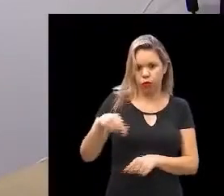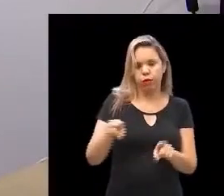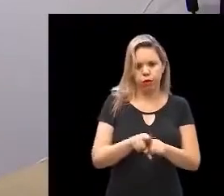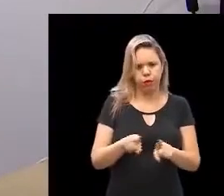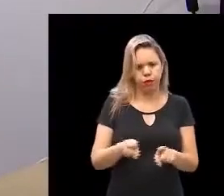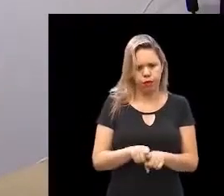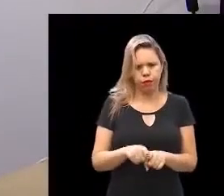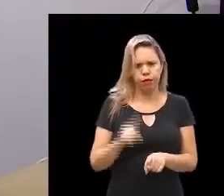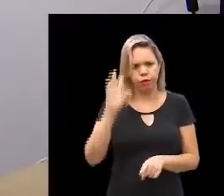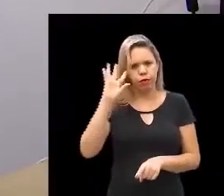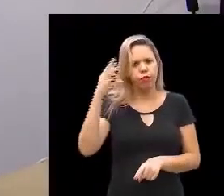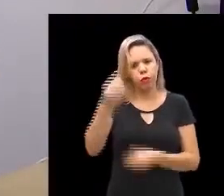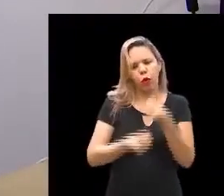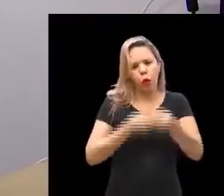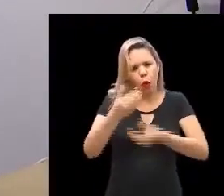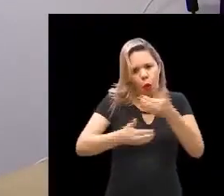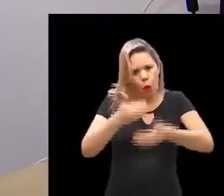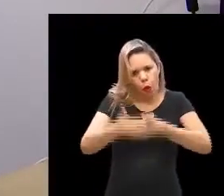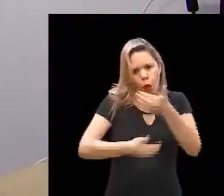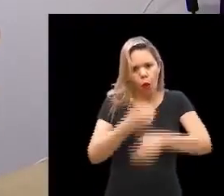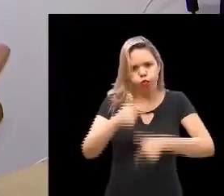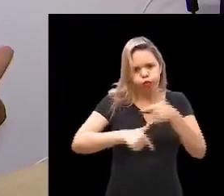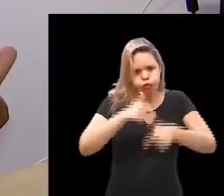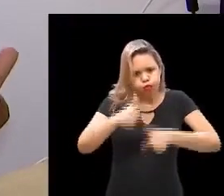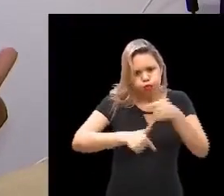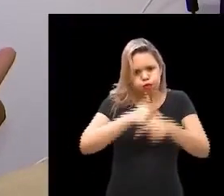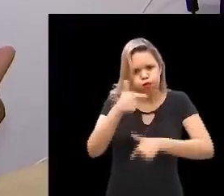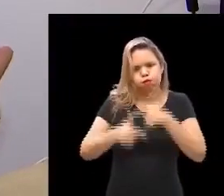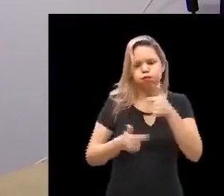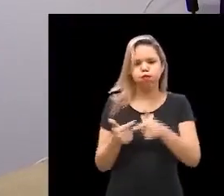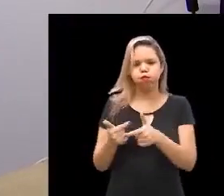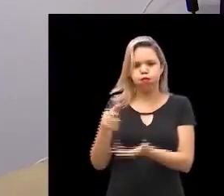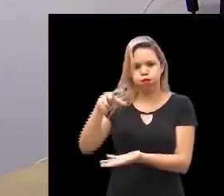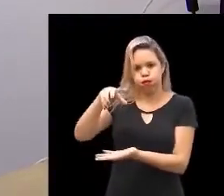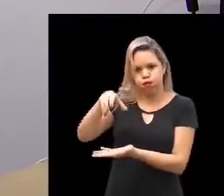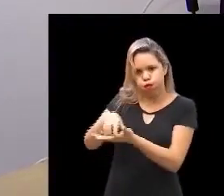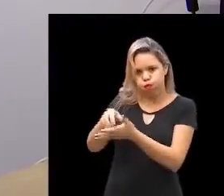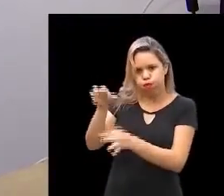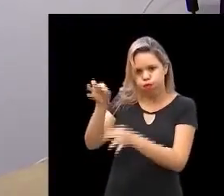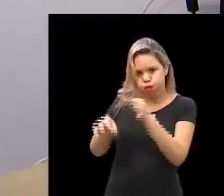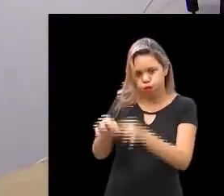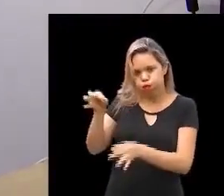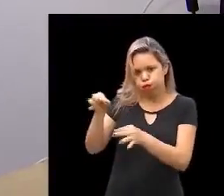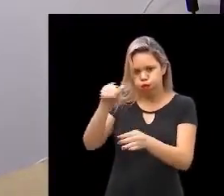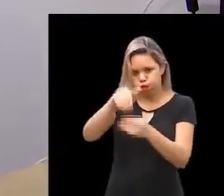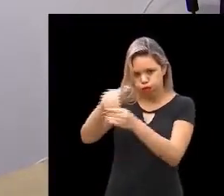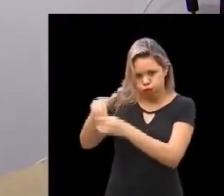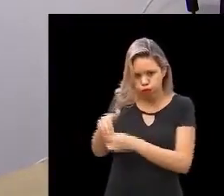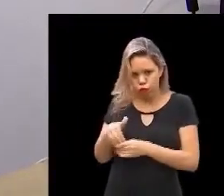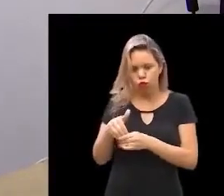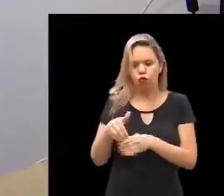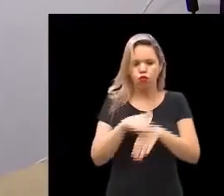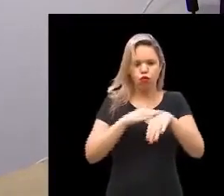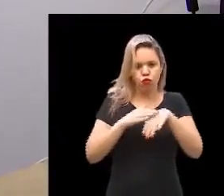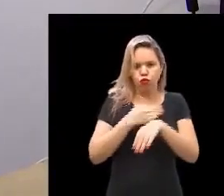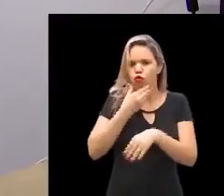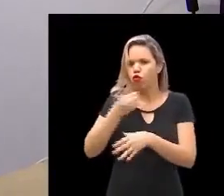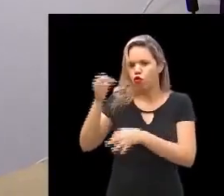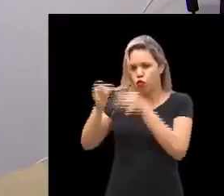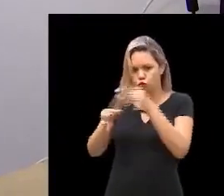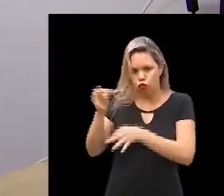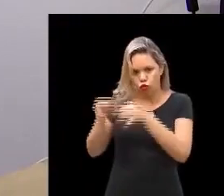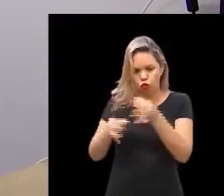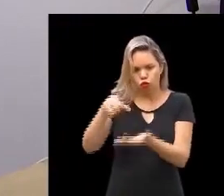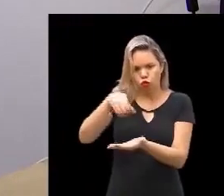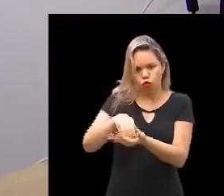Para a gente entender um pouquinho desse processo, esse trabalho da Justiça Eleitoral, eu vou conversar agora com o juiz eleitoral da